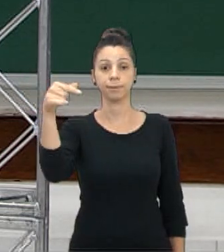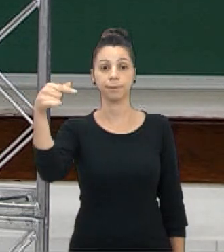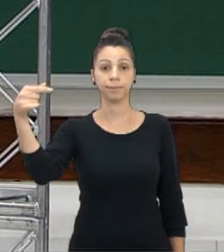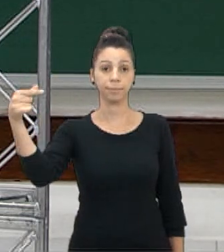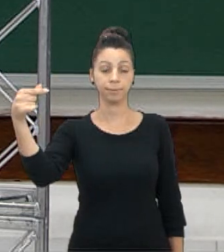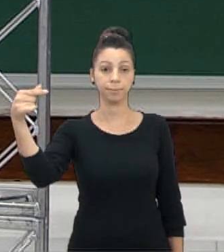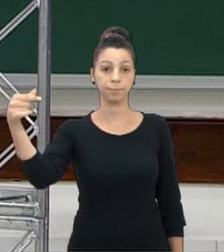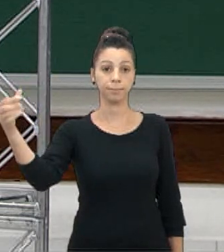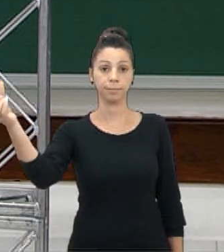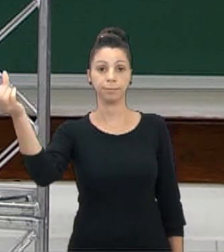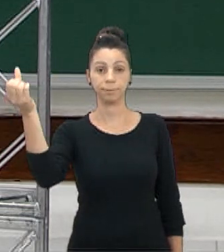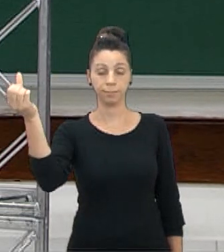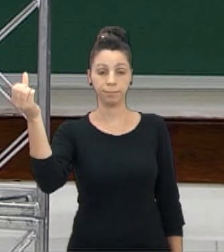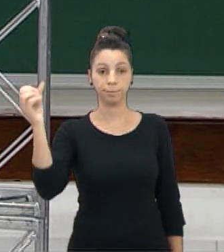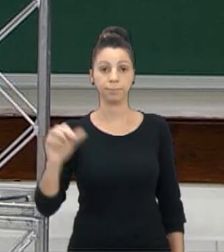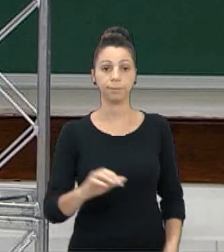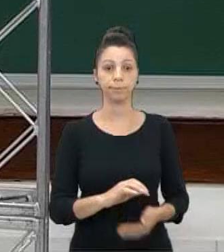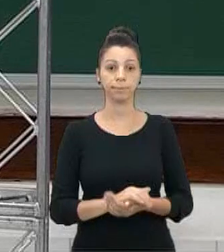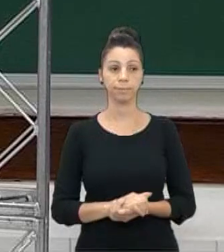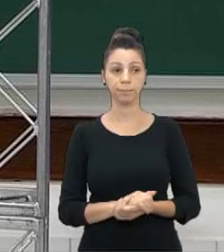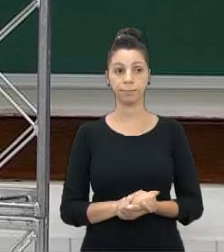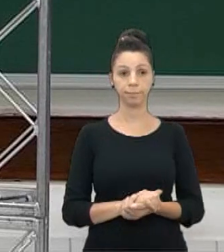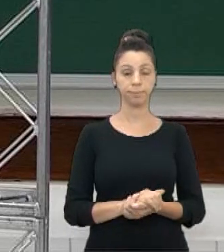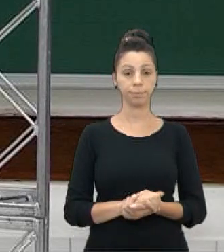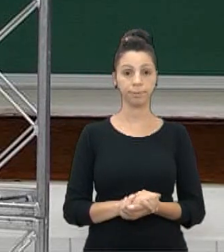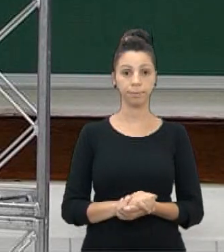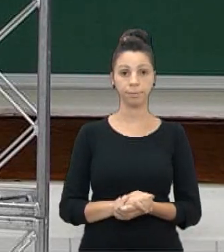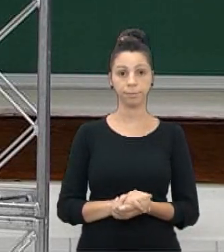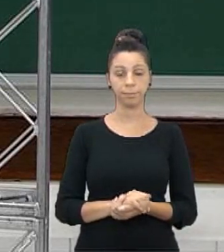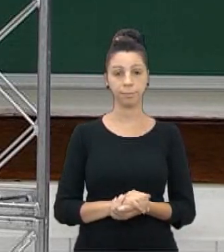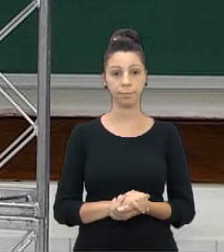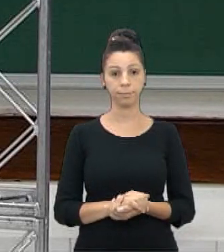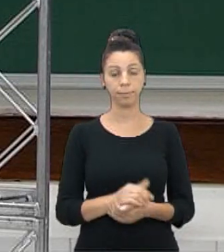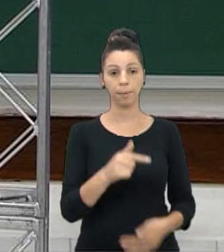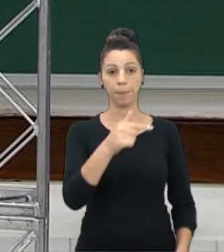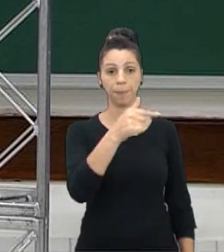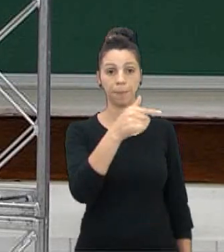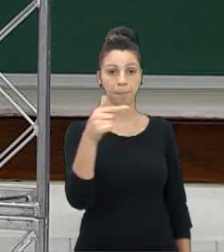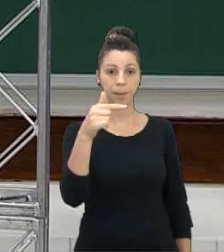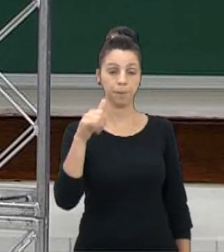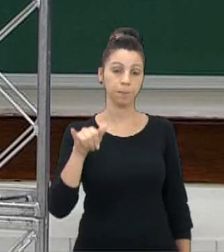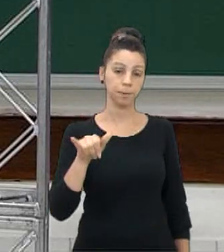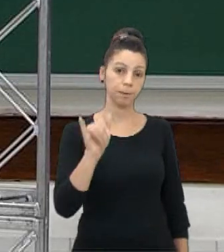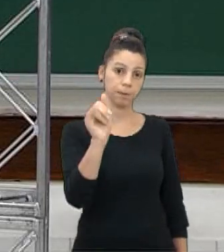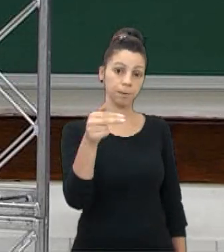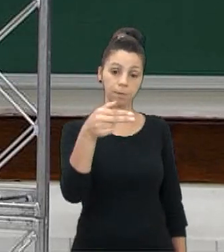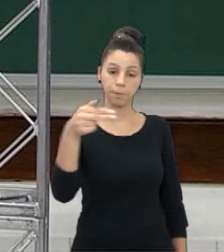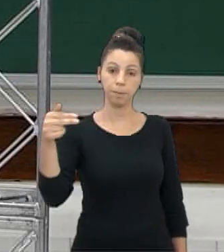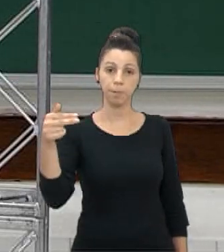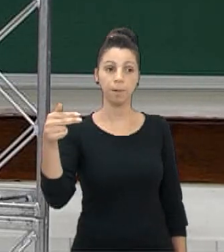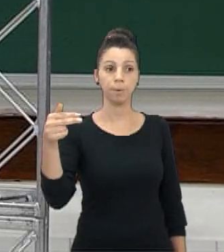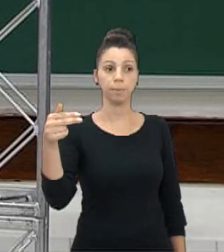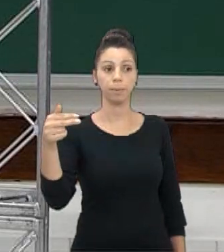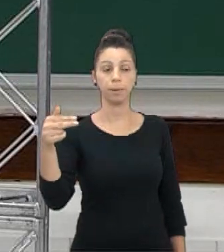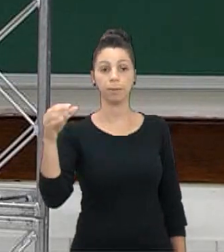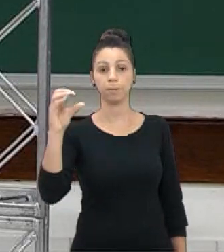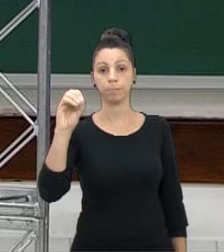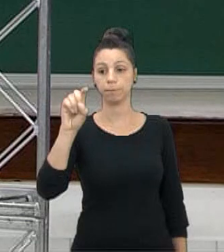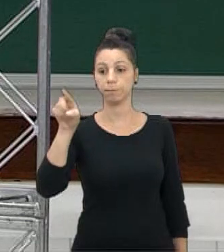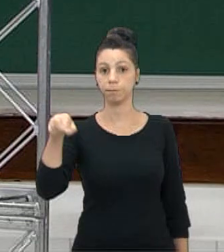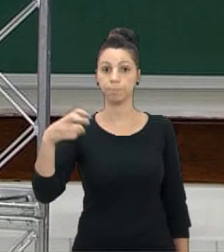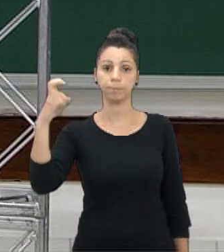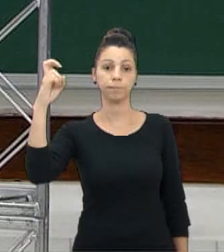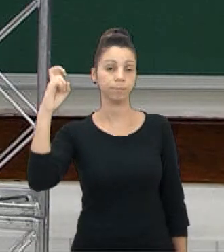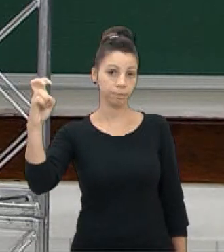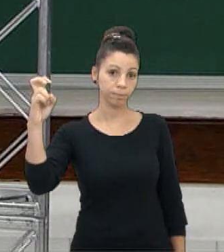Consequentemente, menos y é igual a meio. A nossa incógnita não pode ser